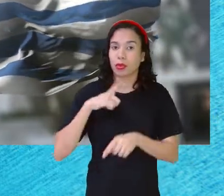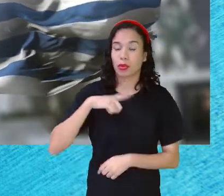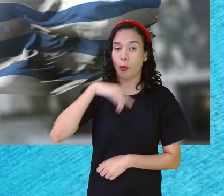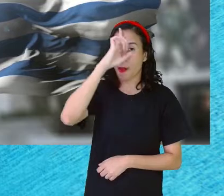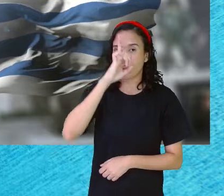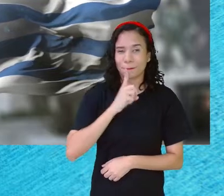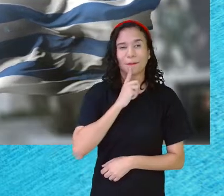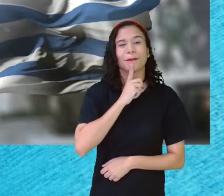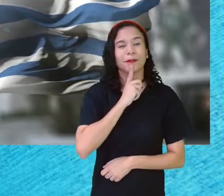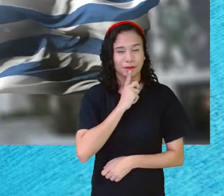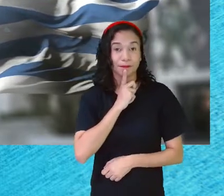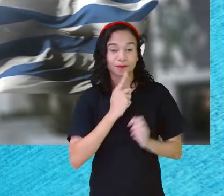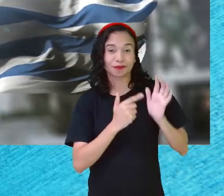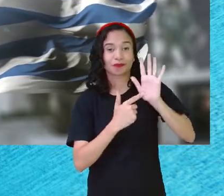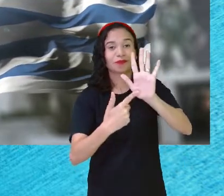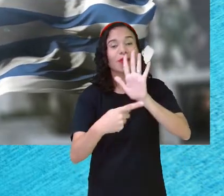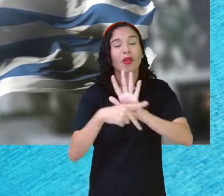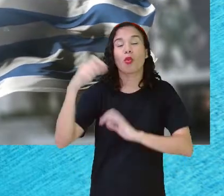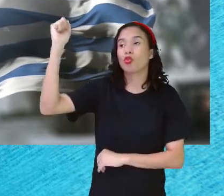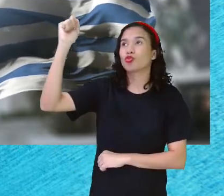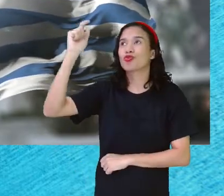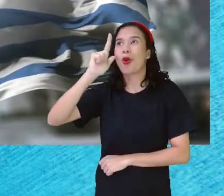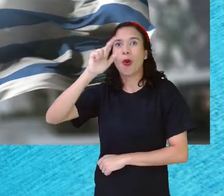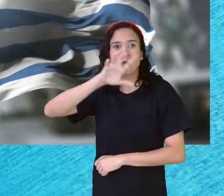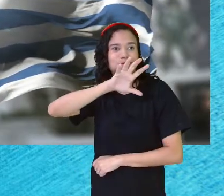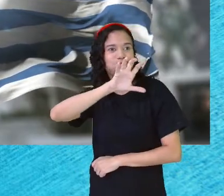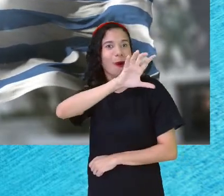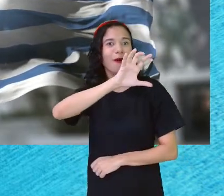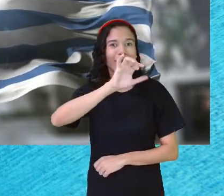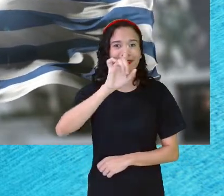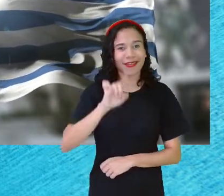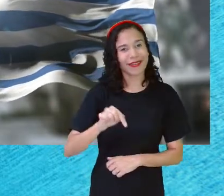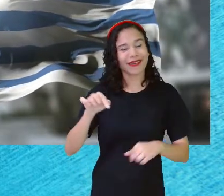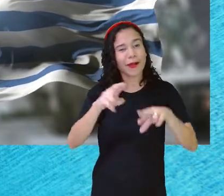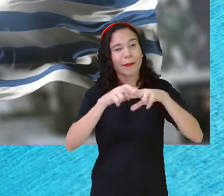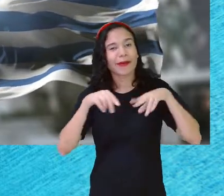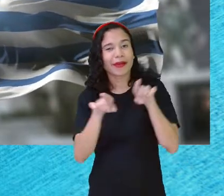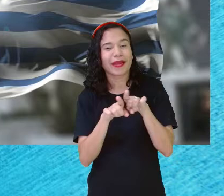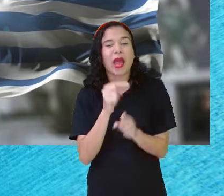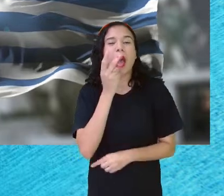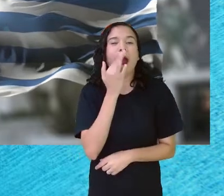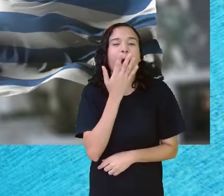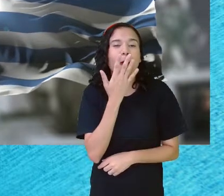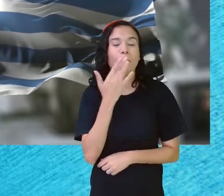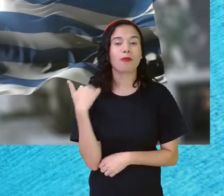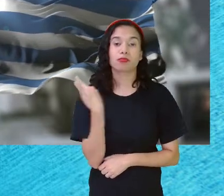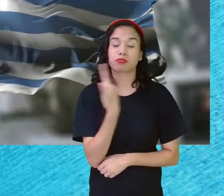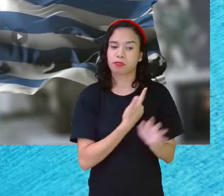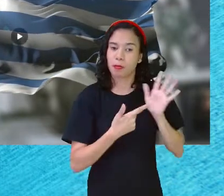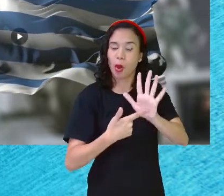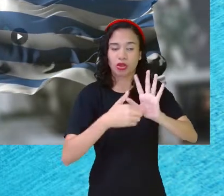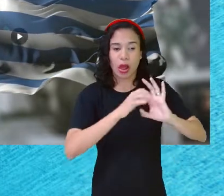o amarelo, representado aí pelo sol. E essas cores, ó, elas inspiram os ideais